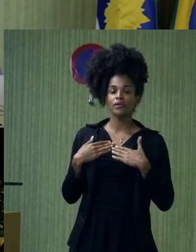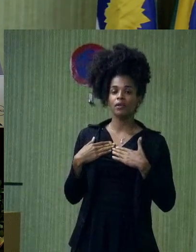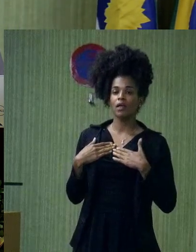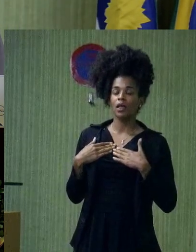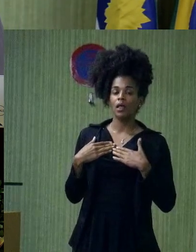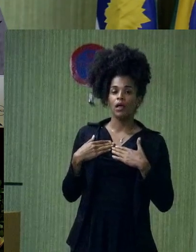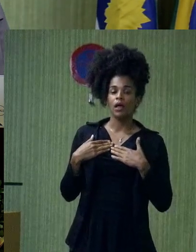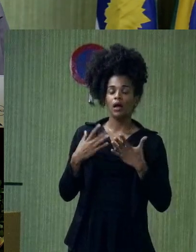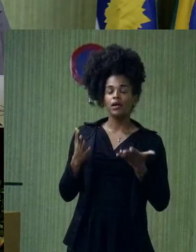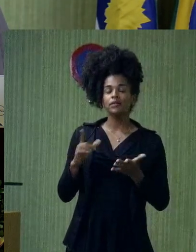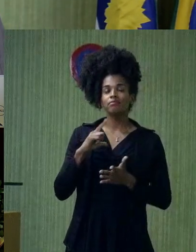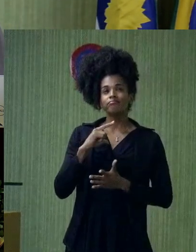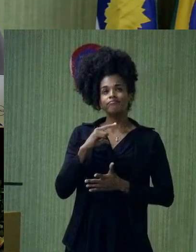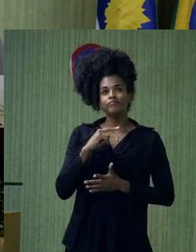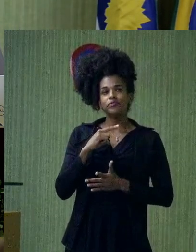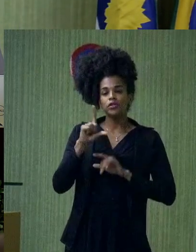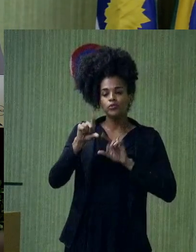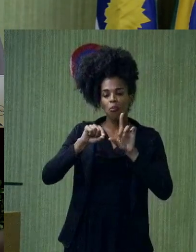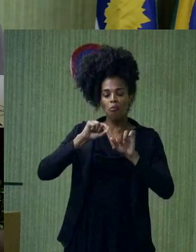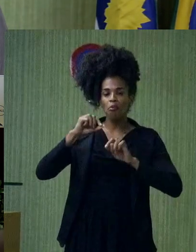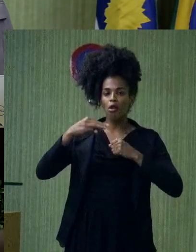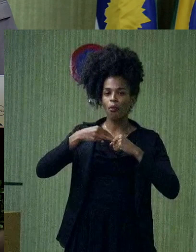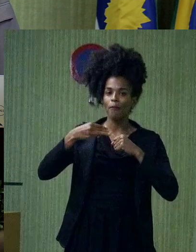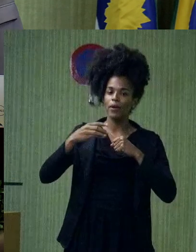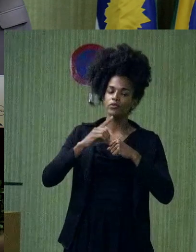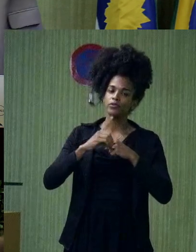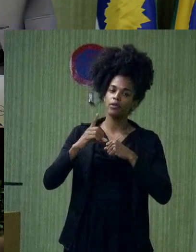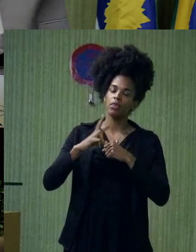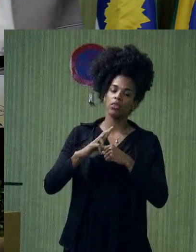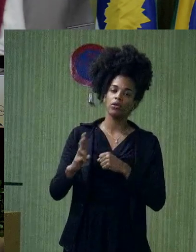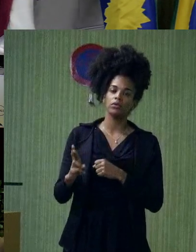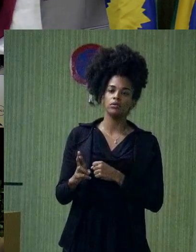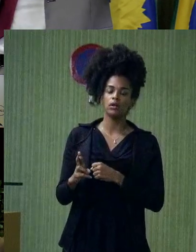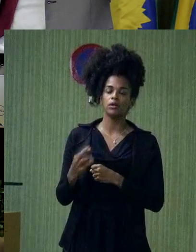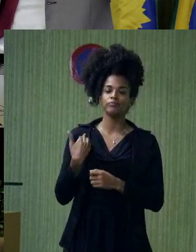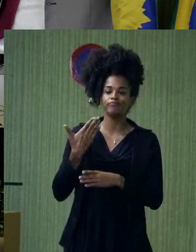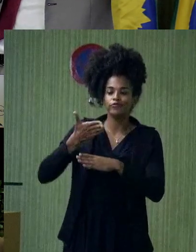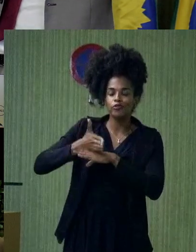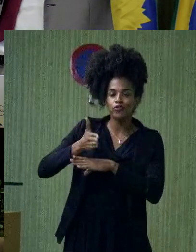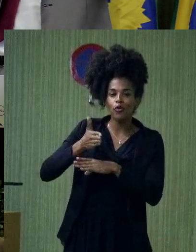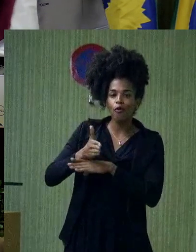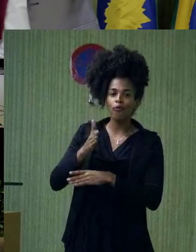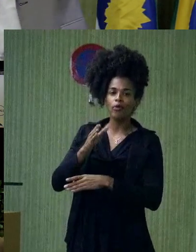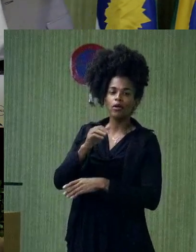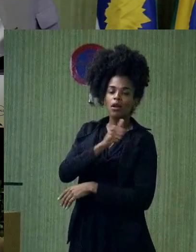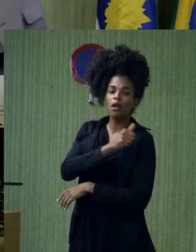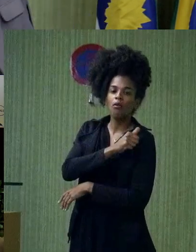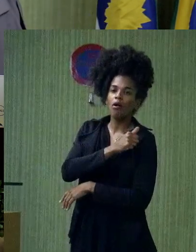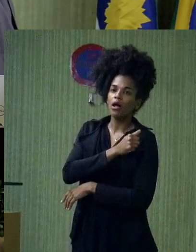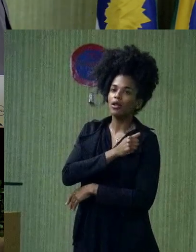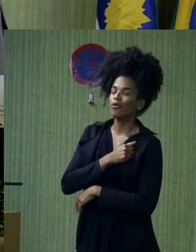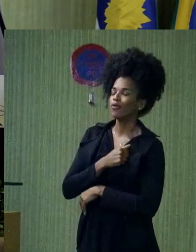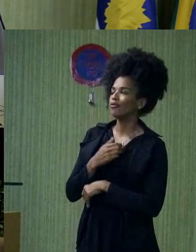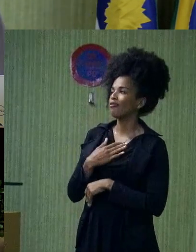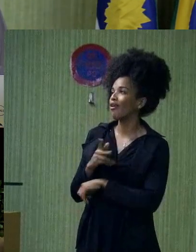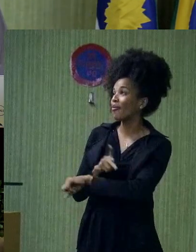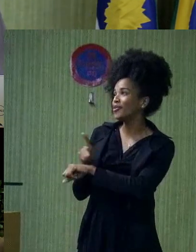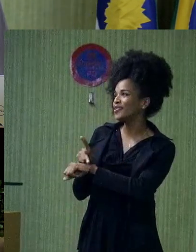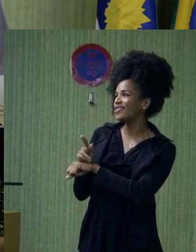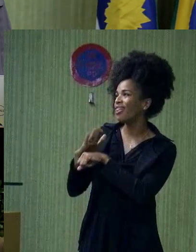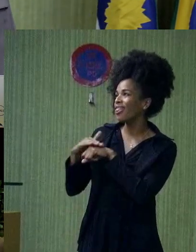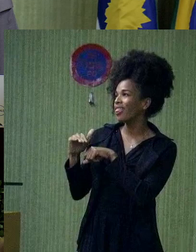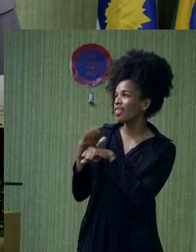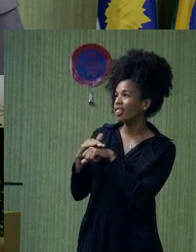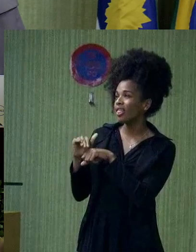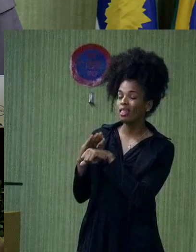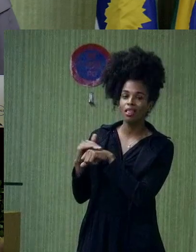direcionada Só entra quem quem recebe o aluno que fica lá me perdoem a expressão bajulando o professor assistindo A aula dele o ano